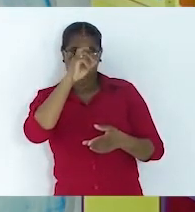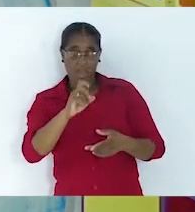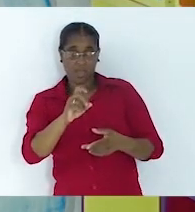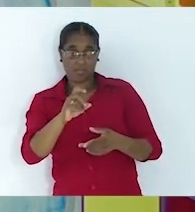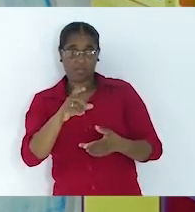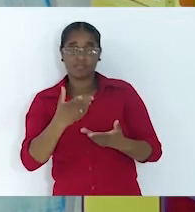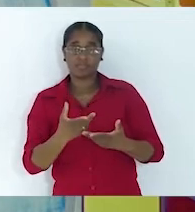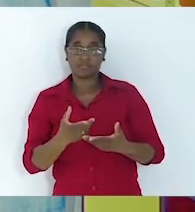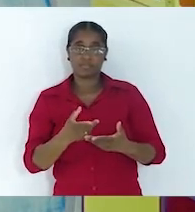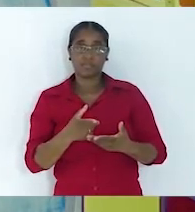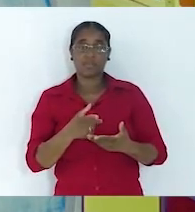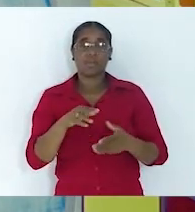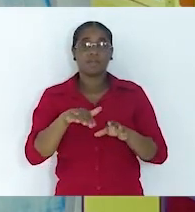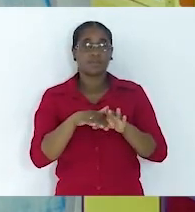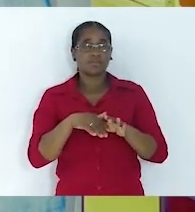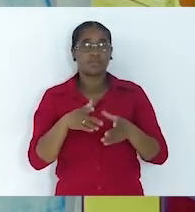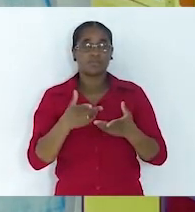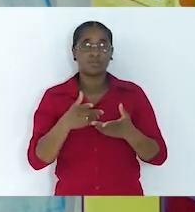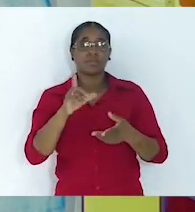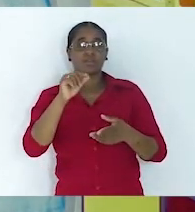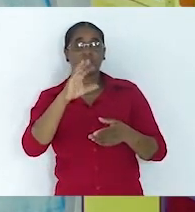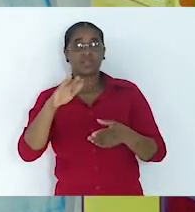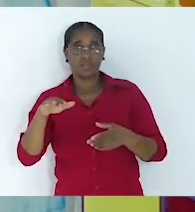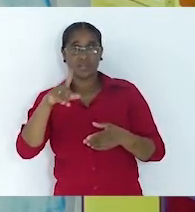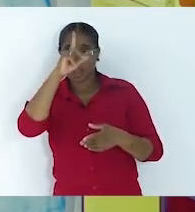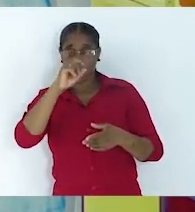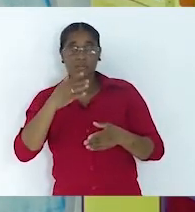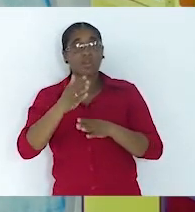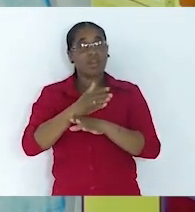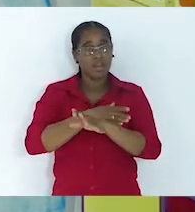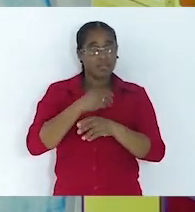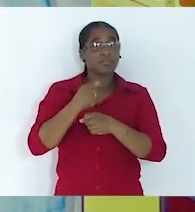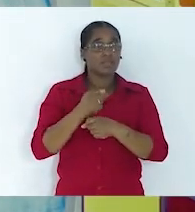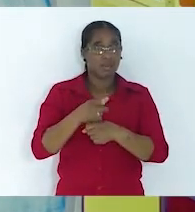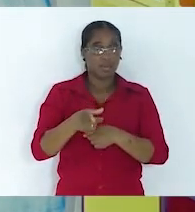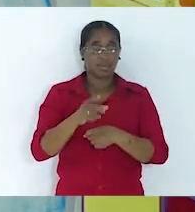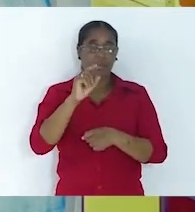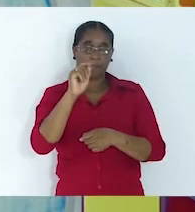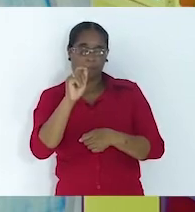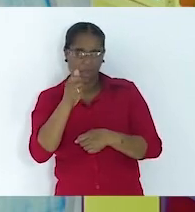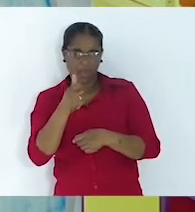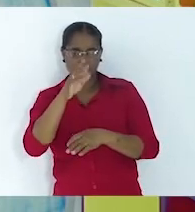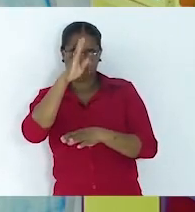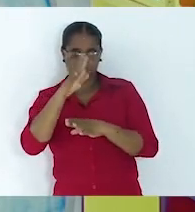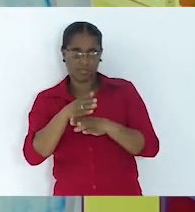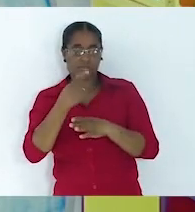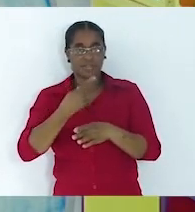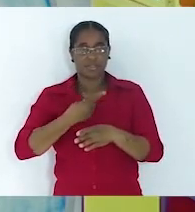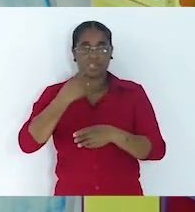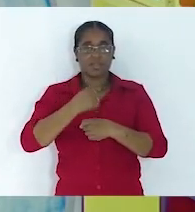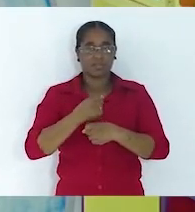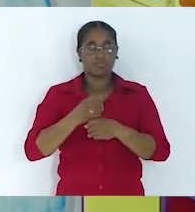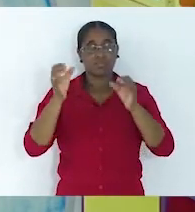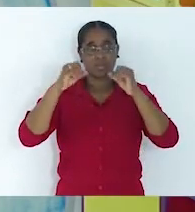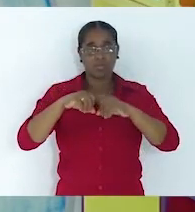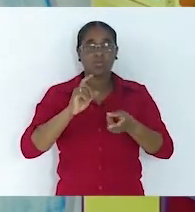classificação do narrador quanto à participação e quanto à ciência. Okay? Então, essa pequena passagem vai ser trabalhada de